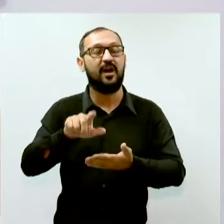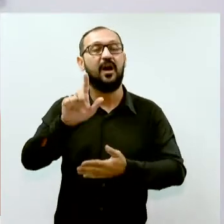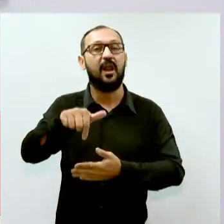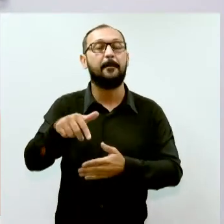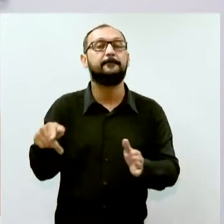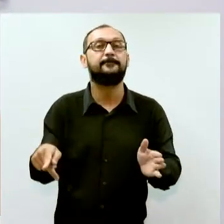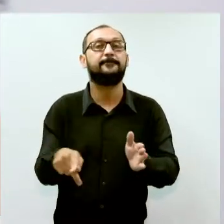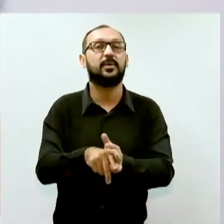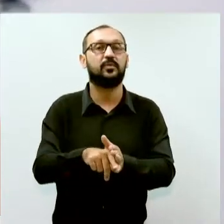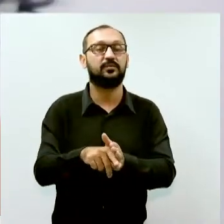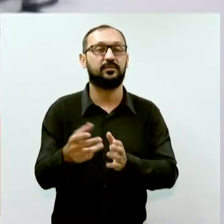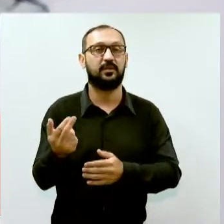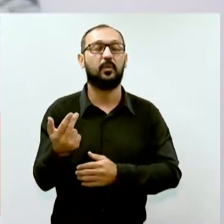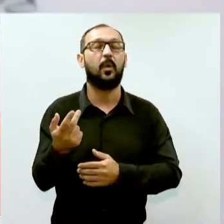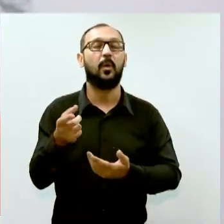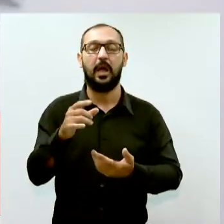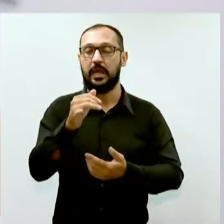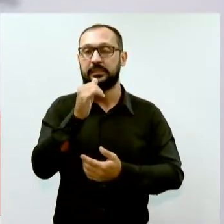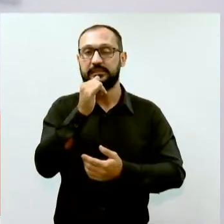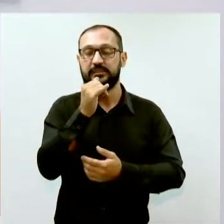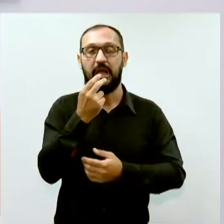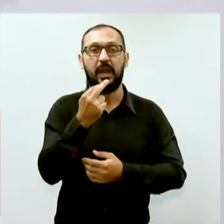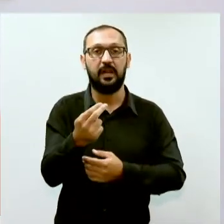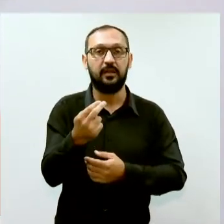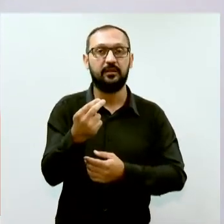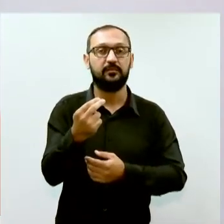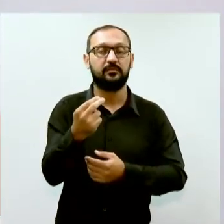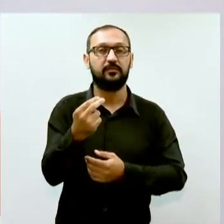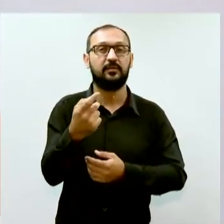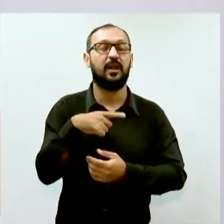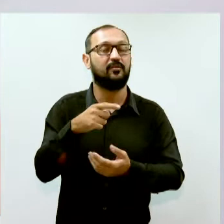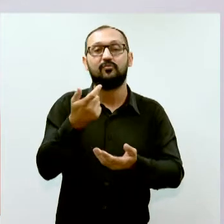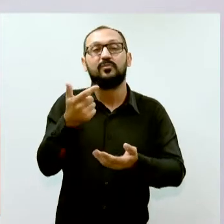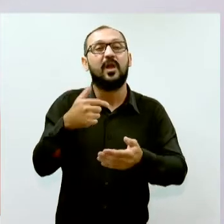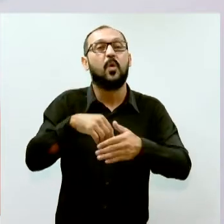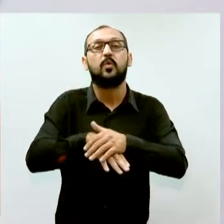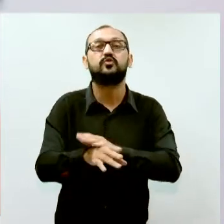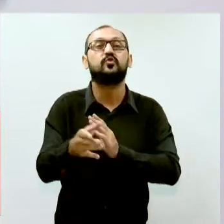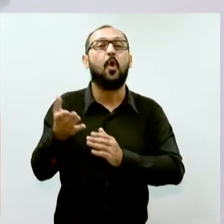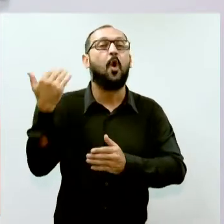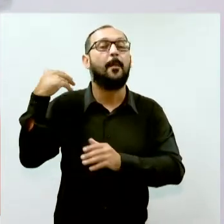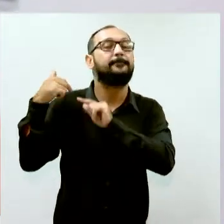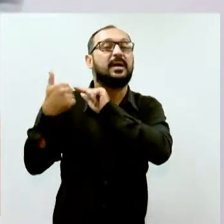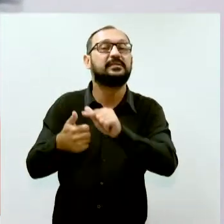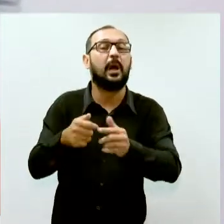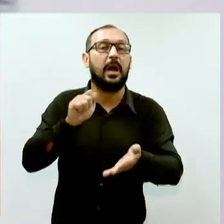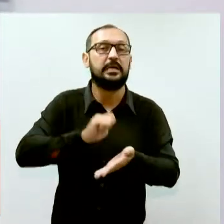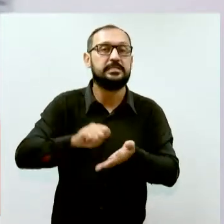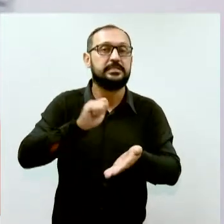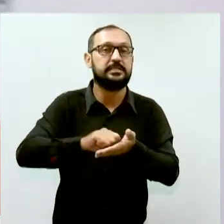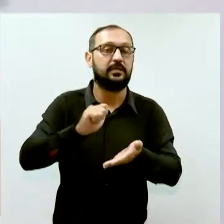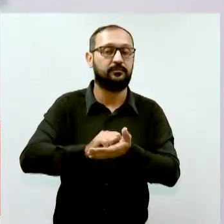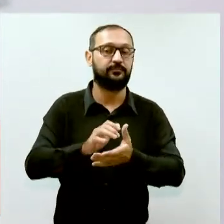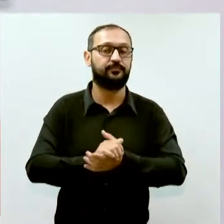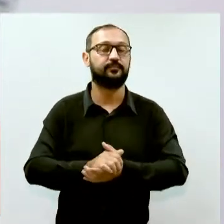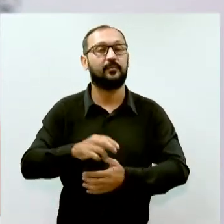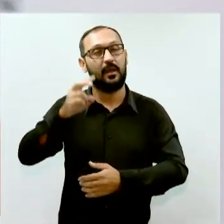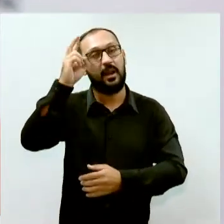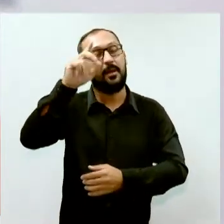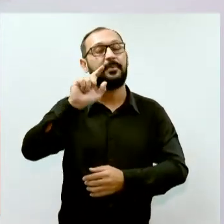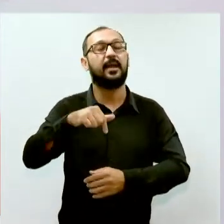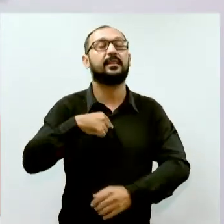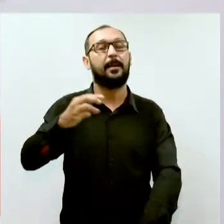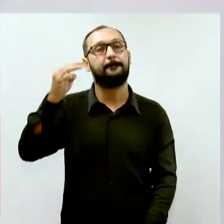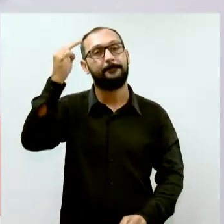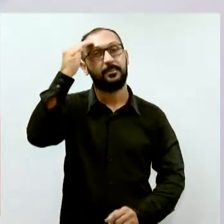indígenas, ela é como todas as línguas indígenas, né, ela é uma língua sem tradição escrita. Então, muito do conhecimento do povo está na